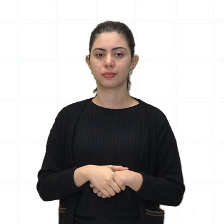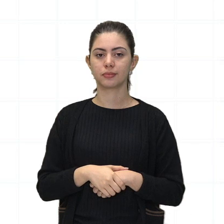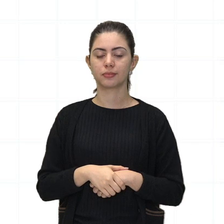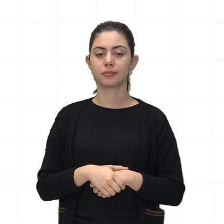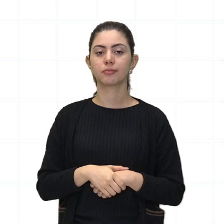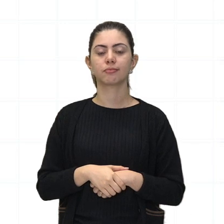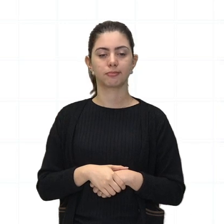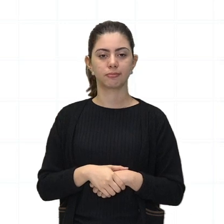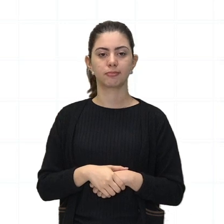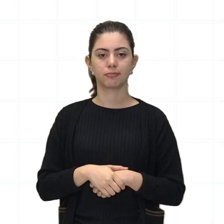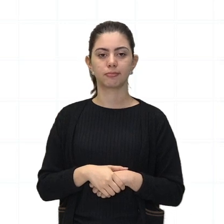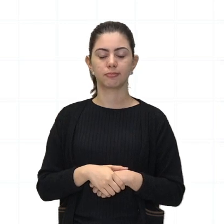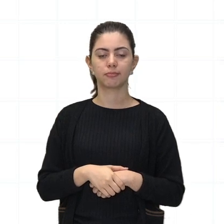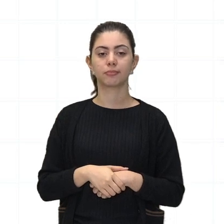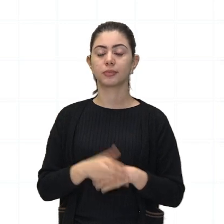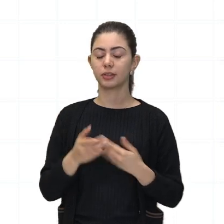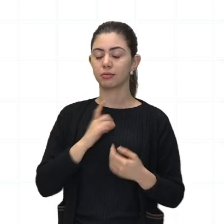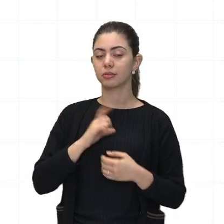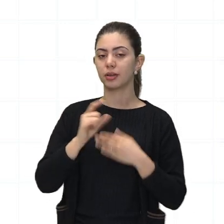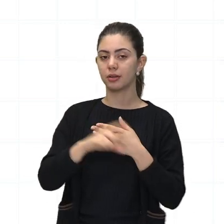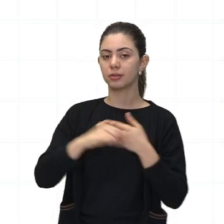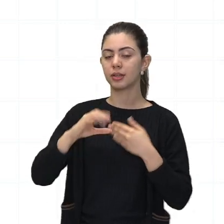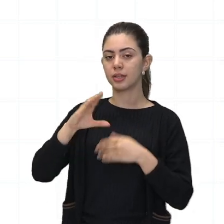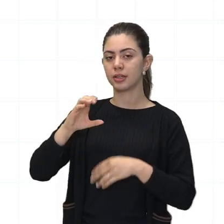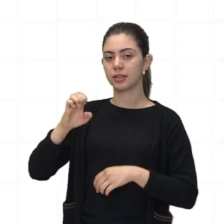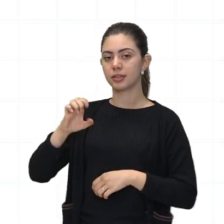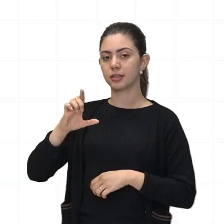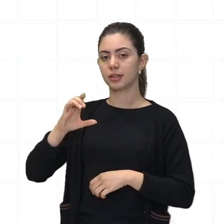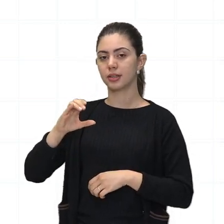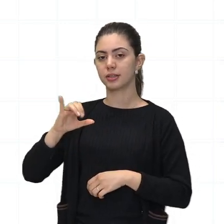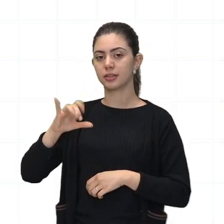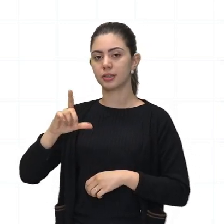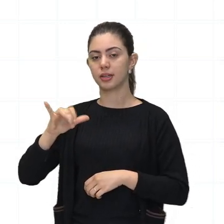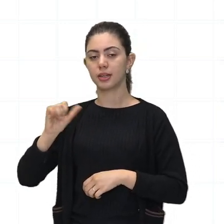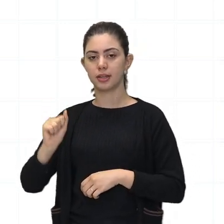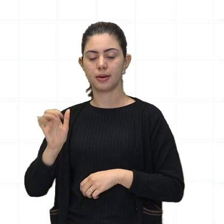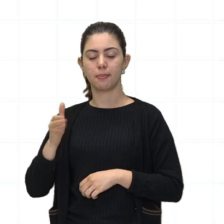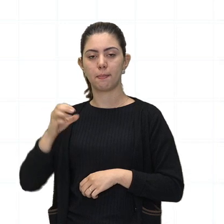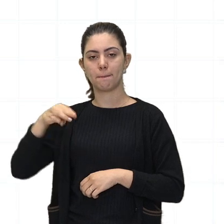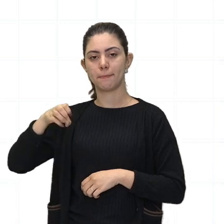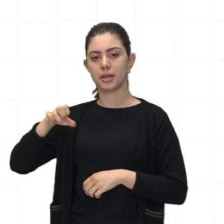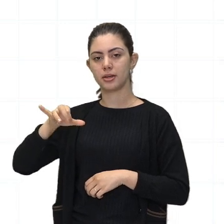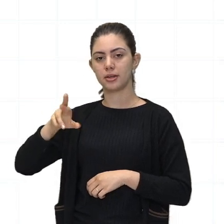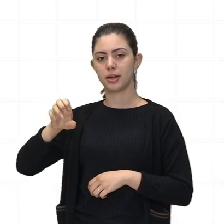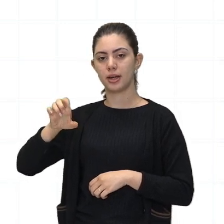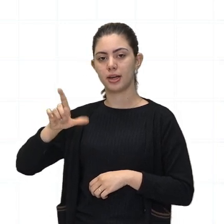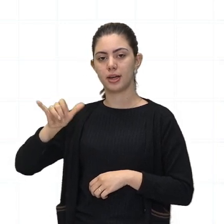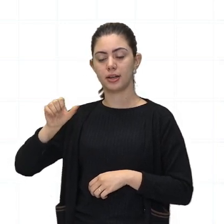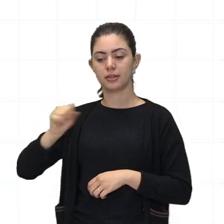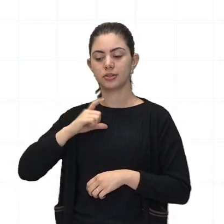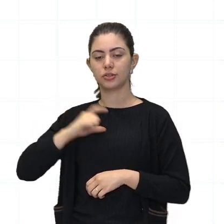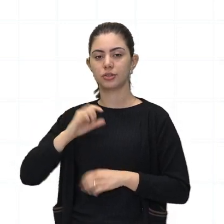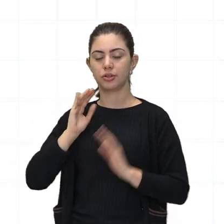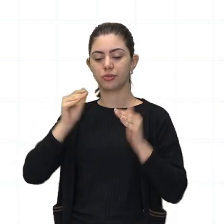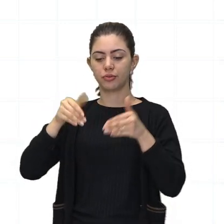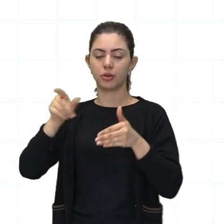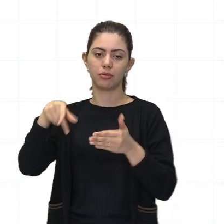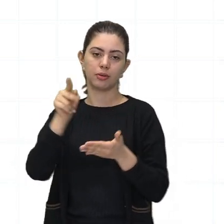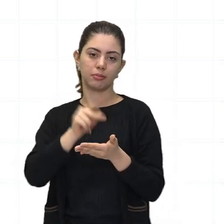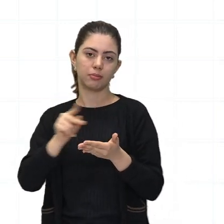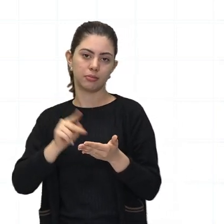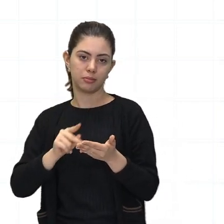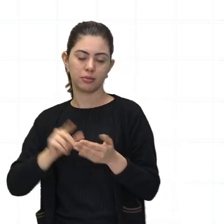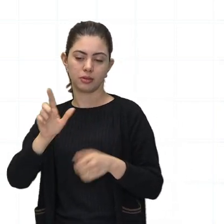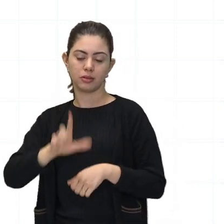Nossa querida Cecília Meirelles, que tinha alguns poemas, alguns textos voltados também para a literatura infantil, e O Menino Azul é um